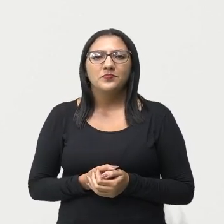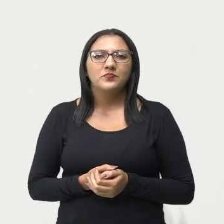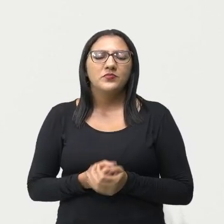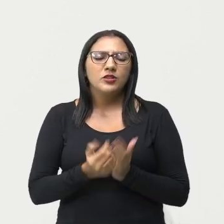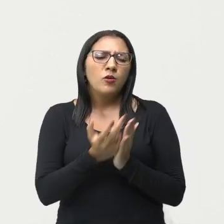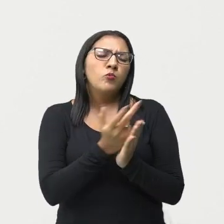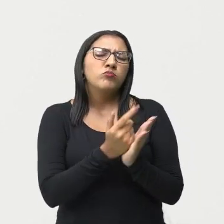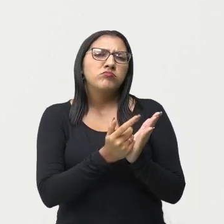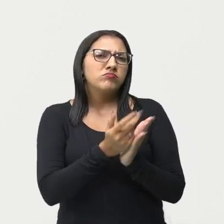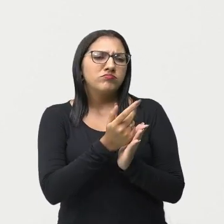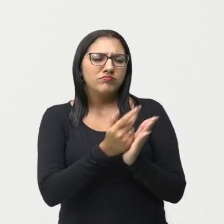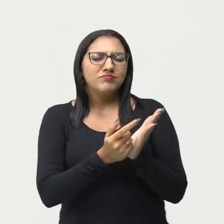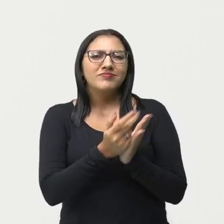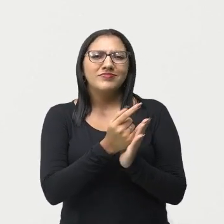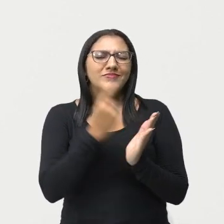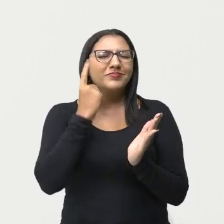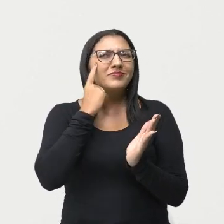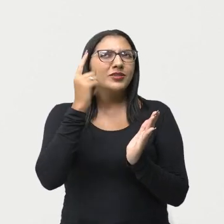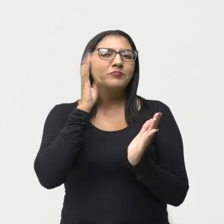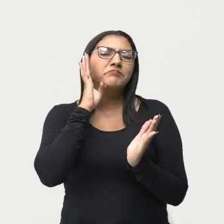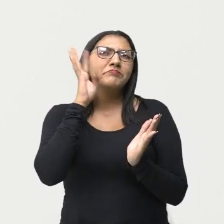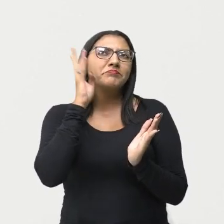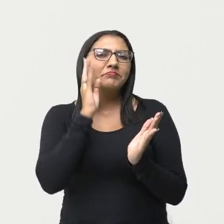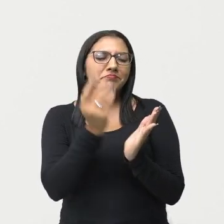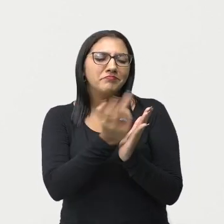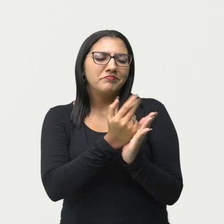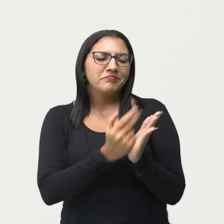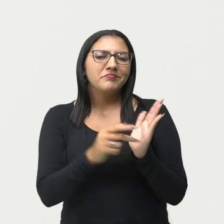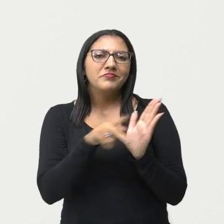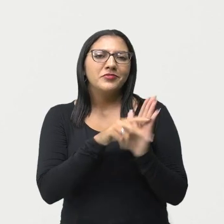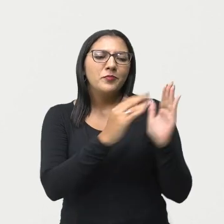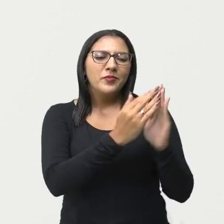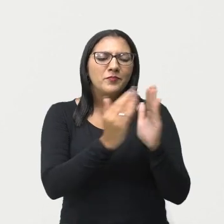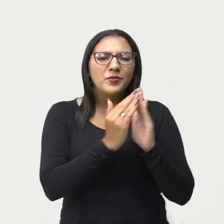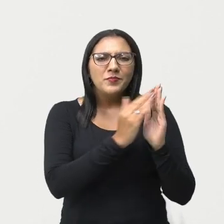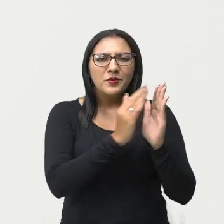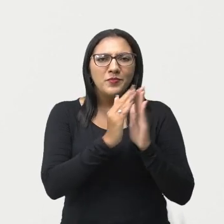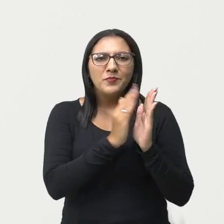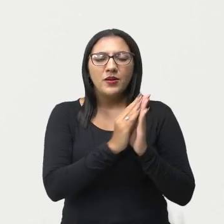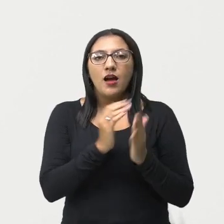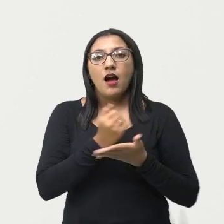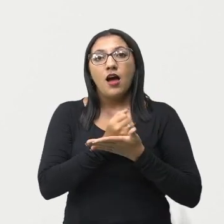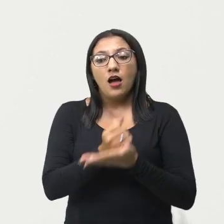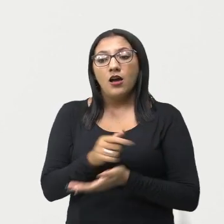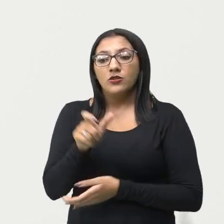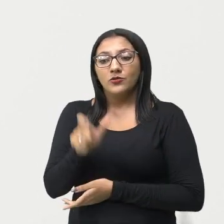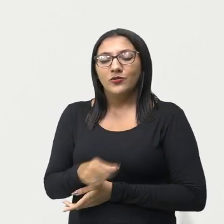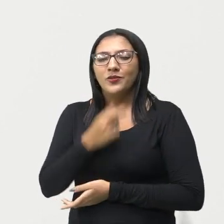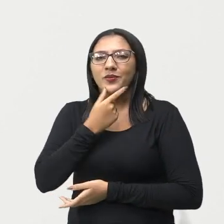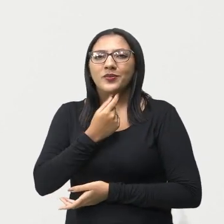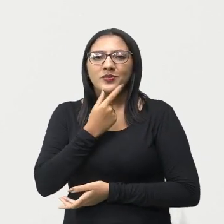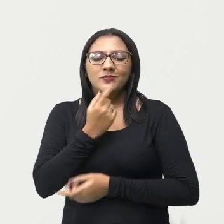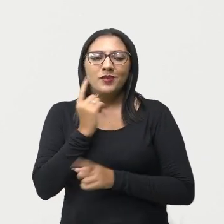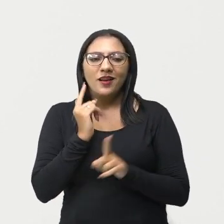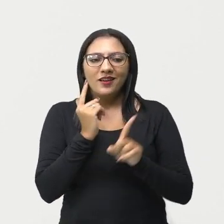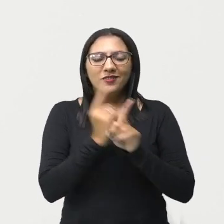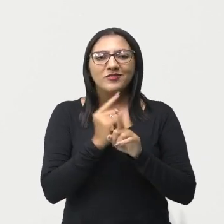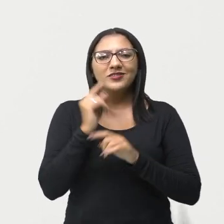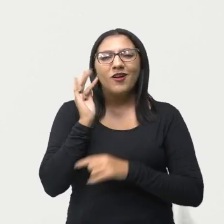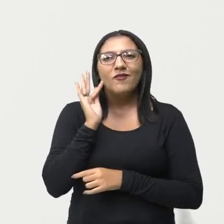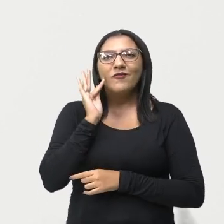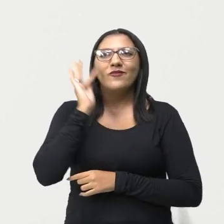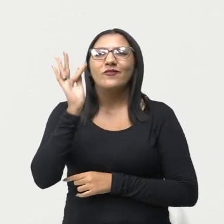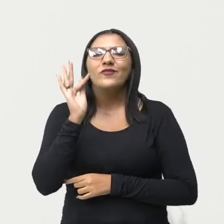um desenho feito de cabeça da vila onde morava ajudou Lin Jinwen a reencontrar sua